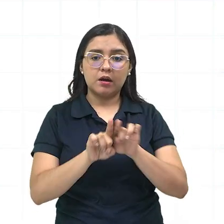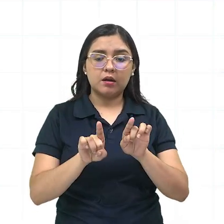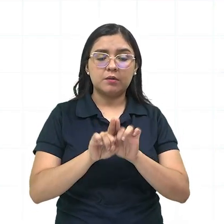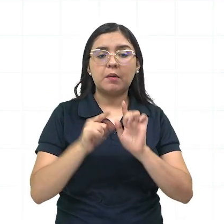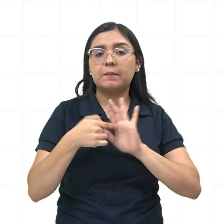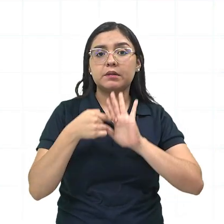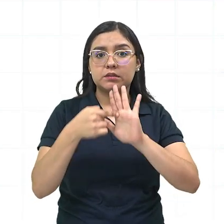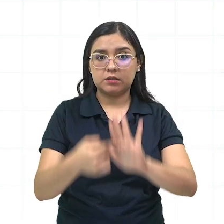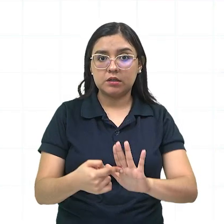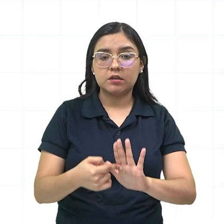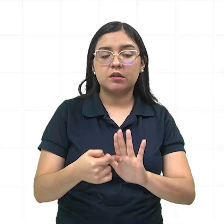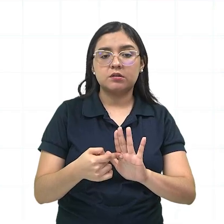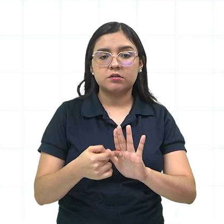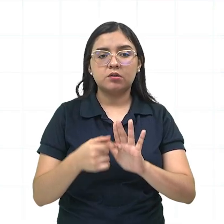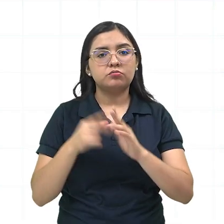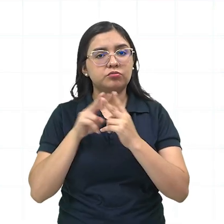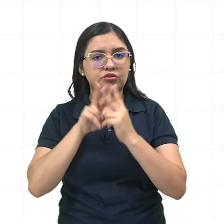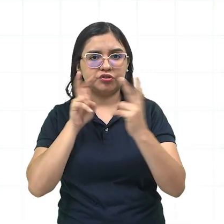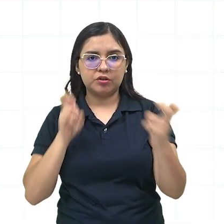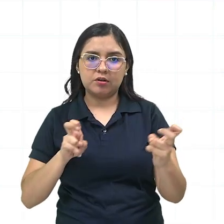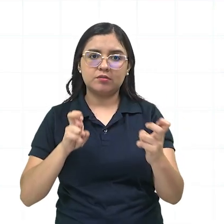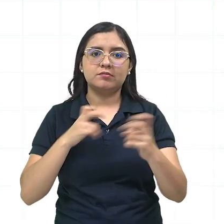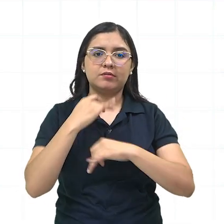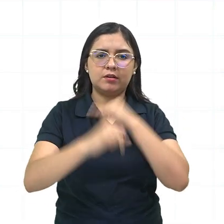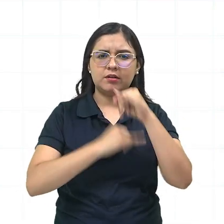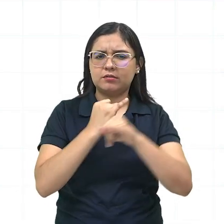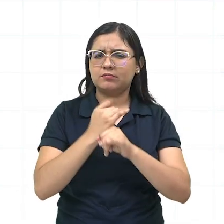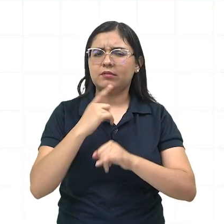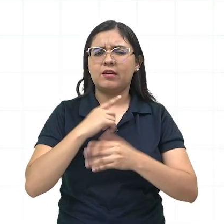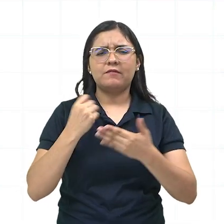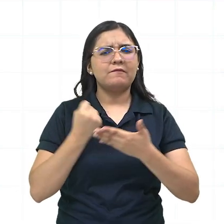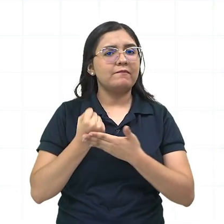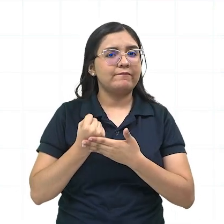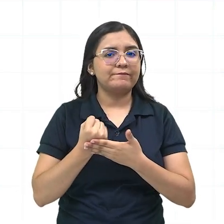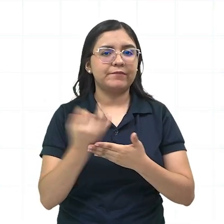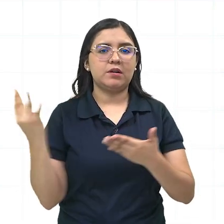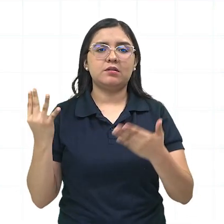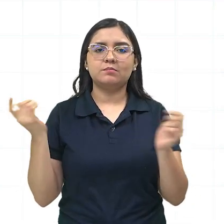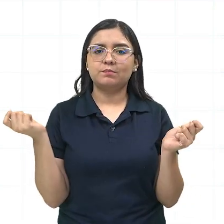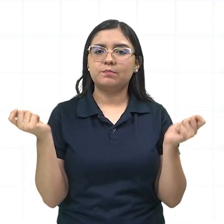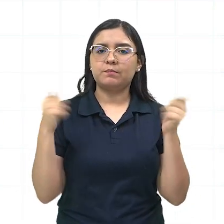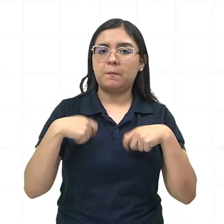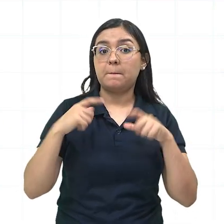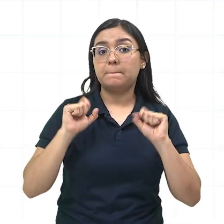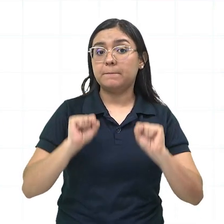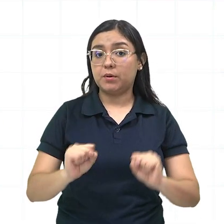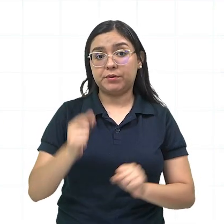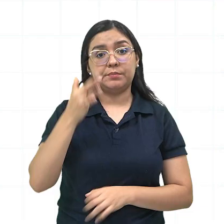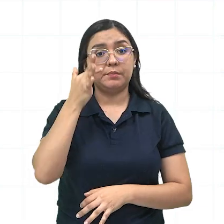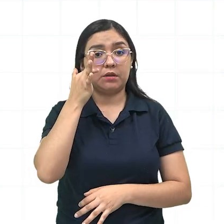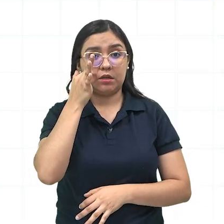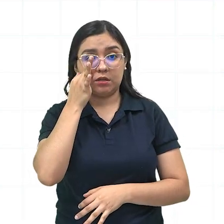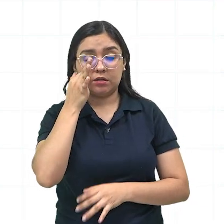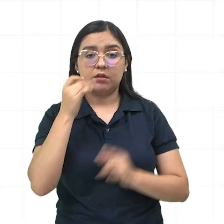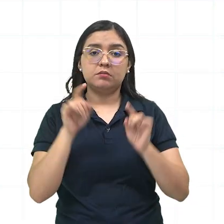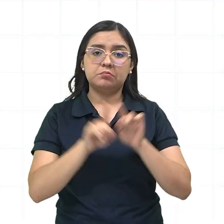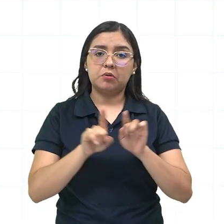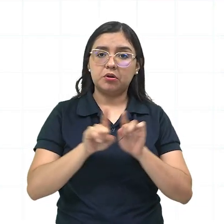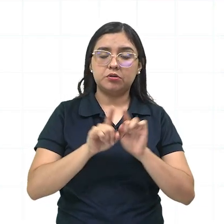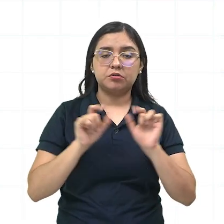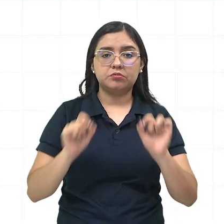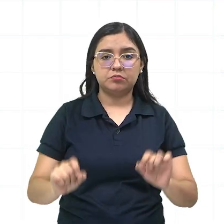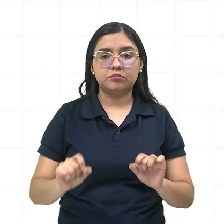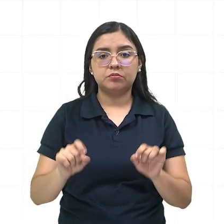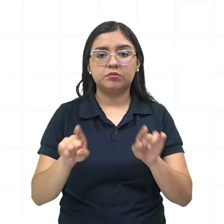uma apresentação virtual. Várias são as possibilidades, seja presencial, seja em uma tela,